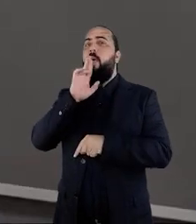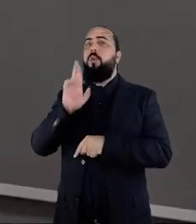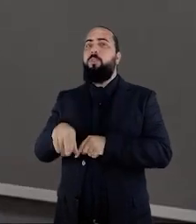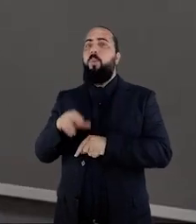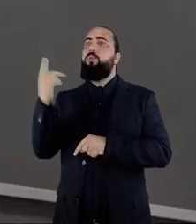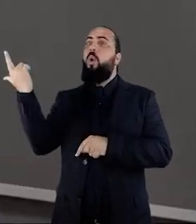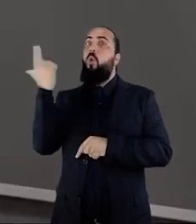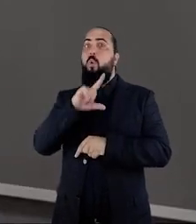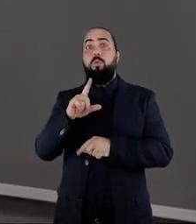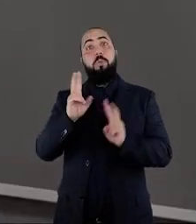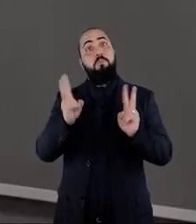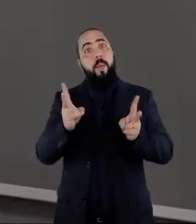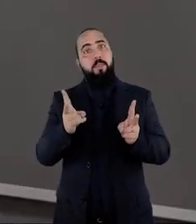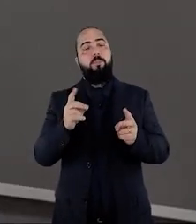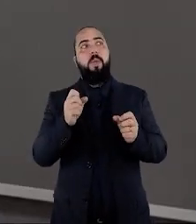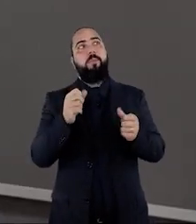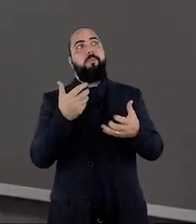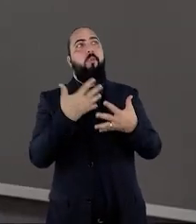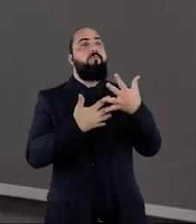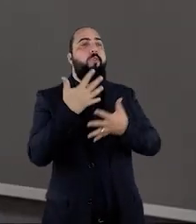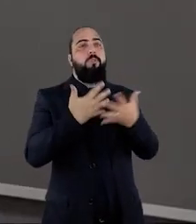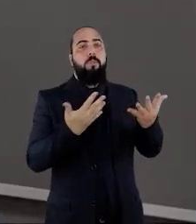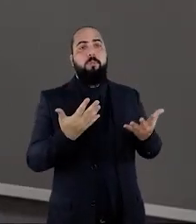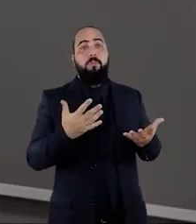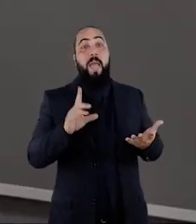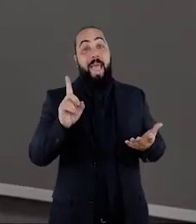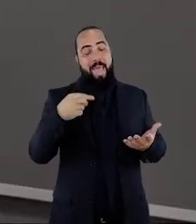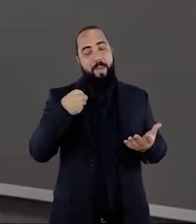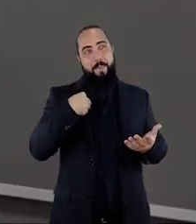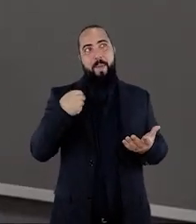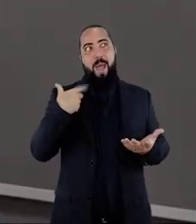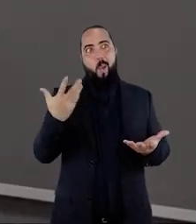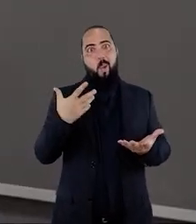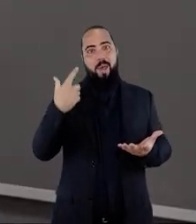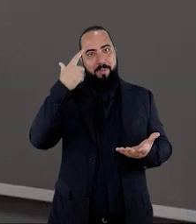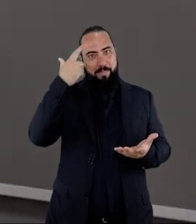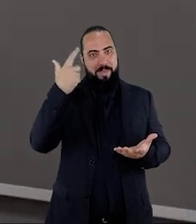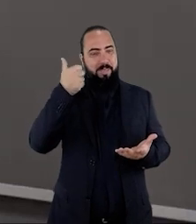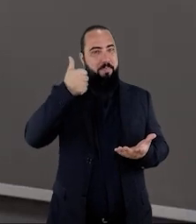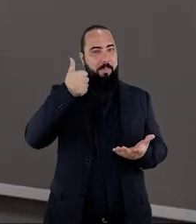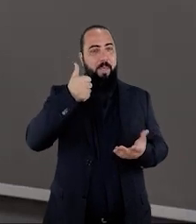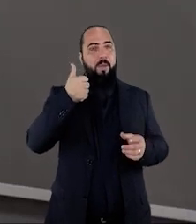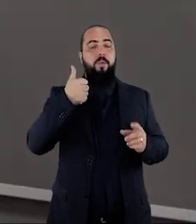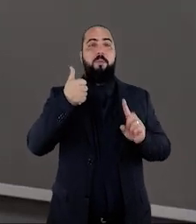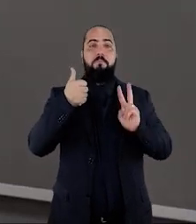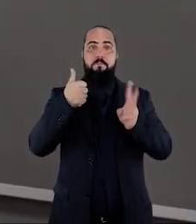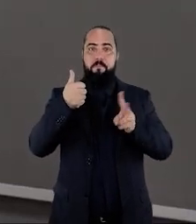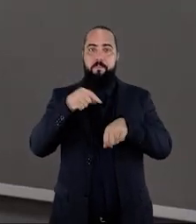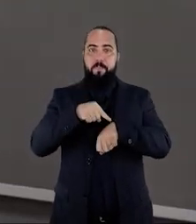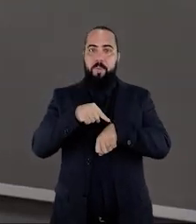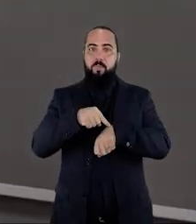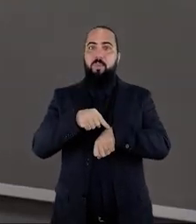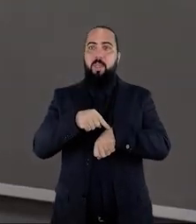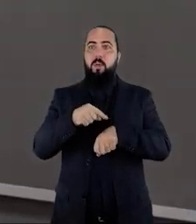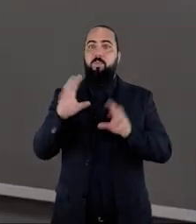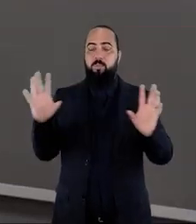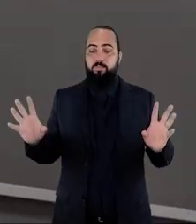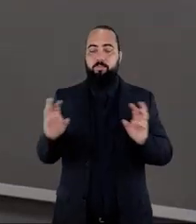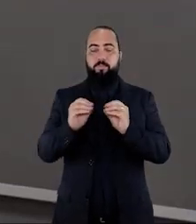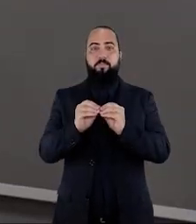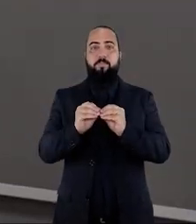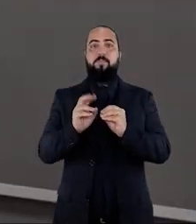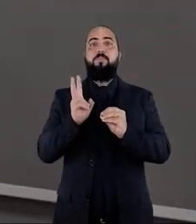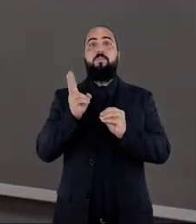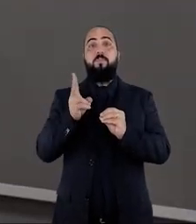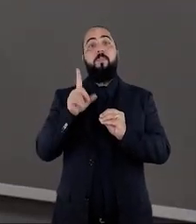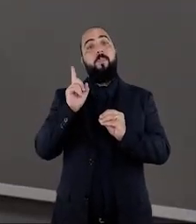como resultado de uma conquista e, ao mesmo, uma frustração? Vou naquela que me vem primeiramente à mente e que, ao mesmo tempo,